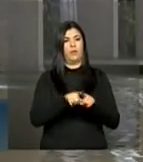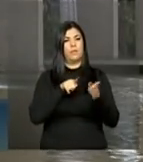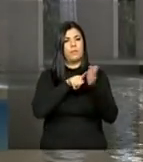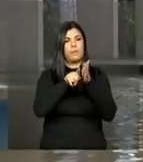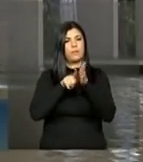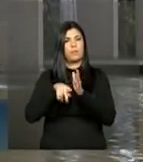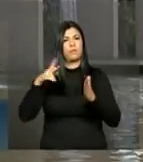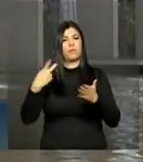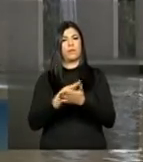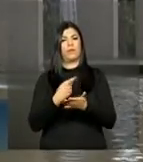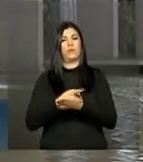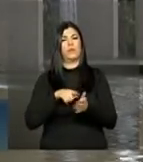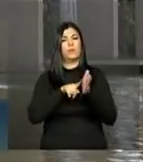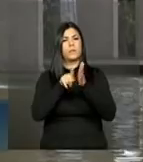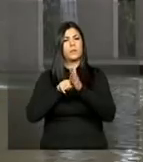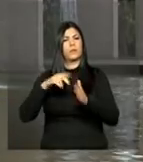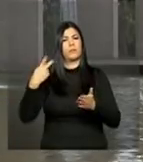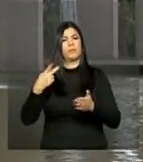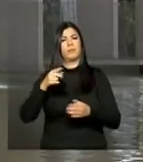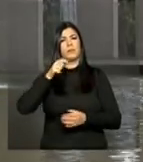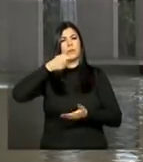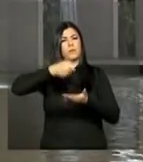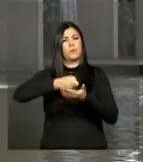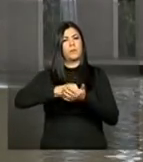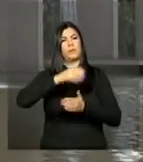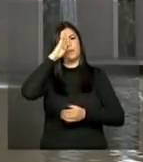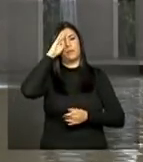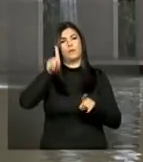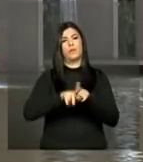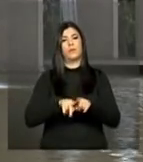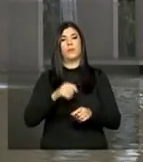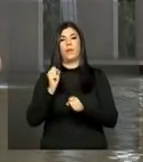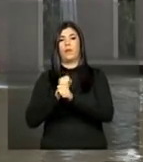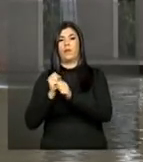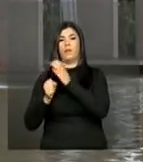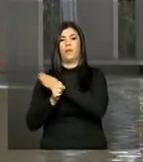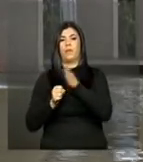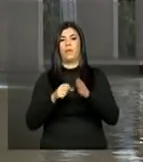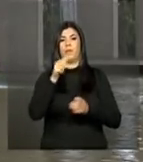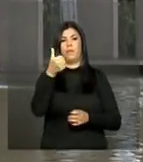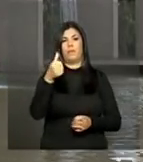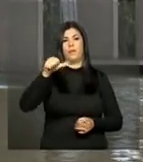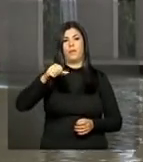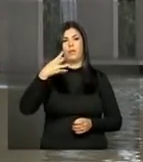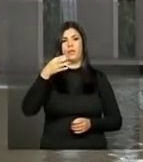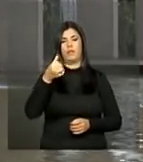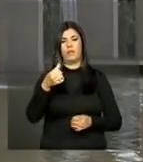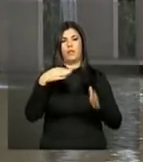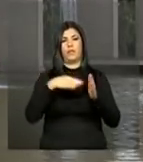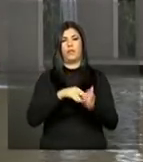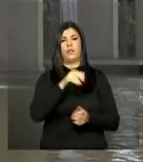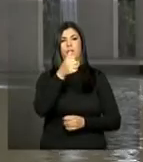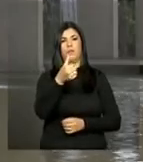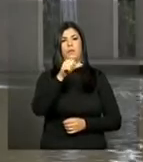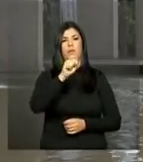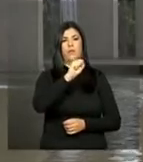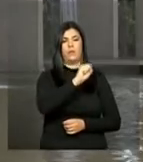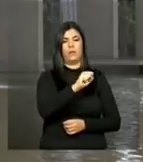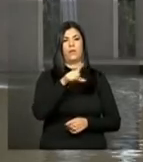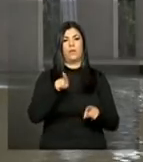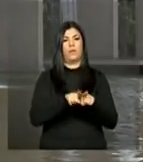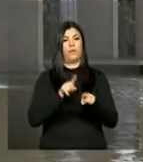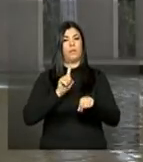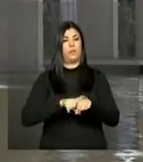Humanos não só durante a ditadura militar mas também entre 1946 e 1988